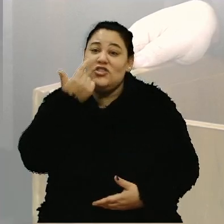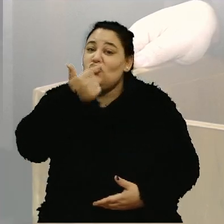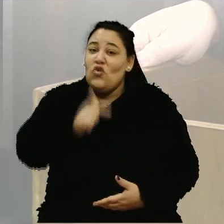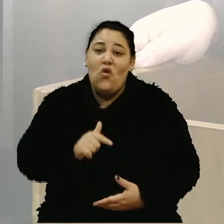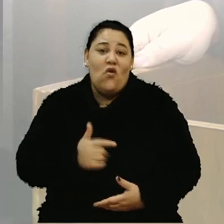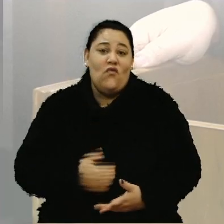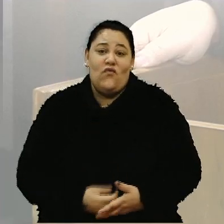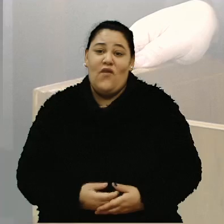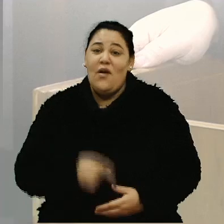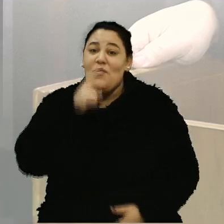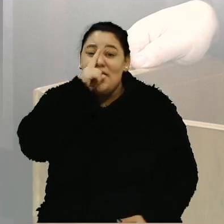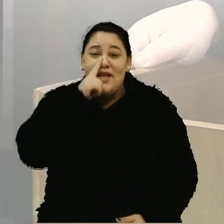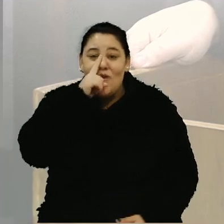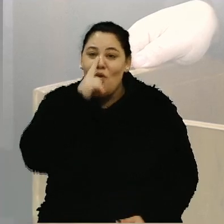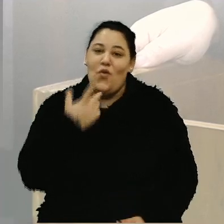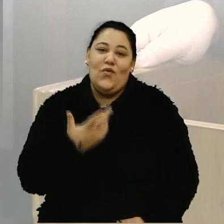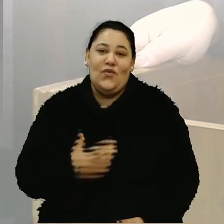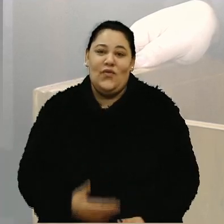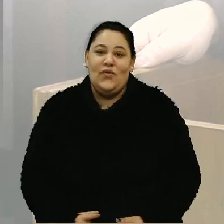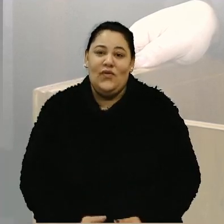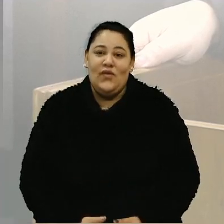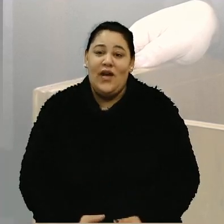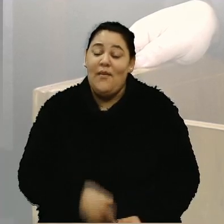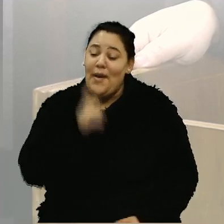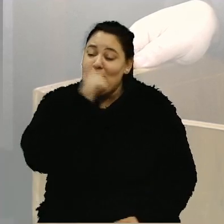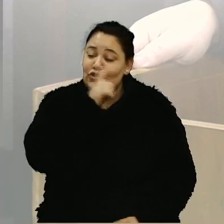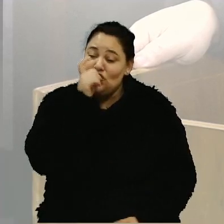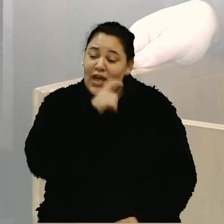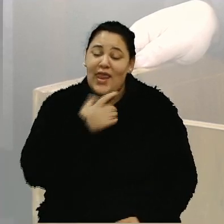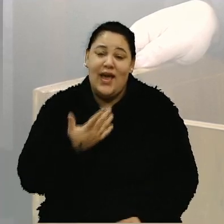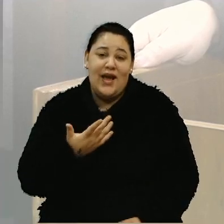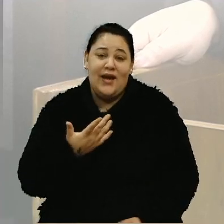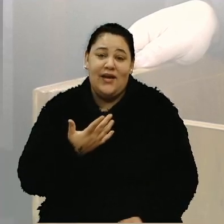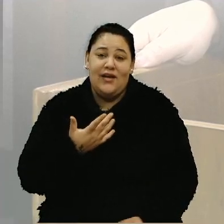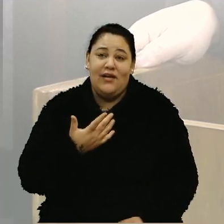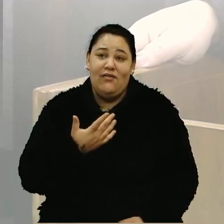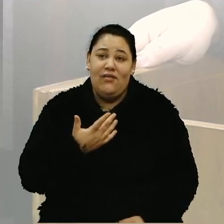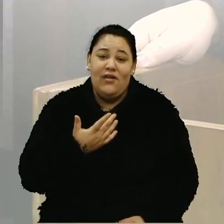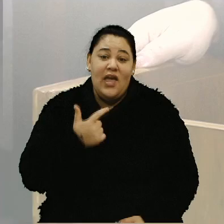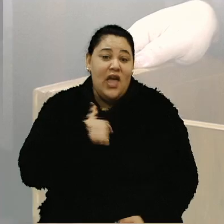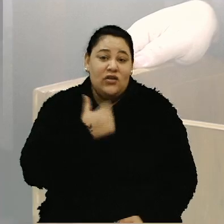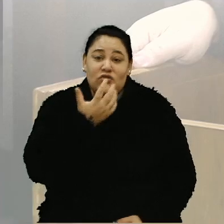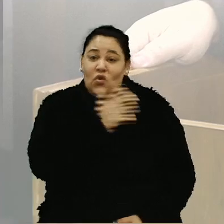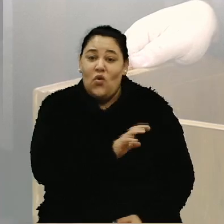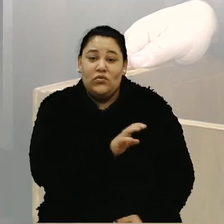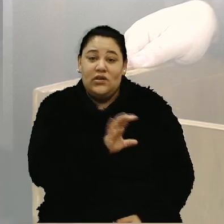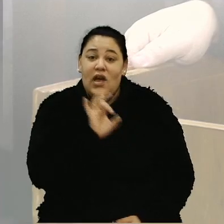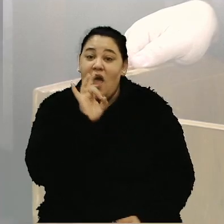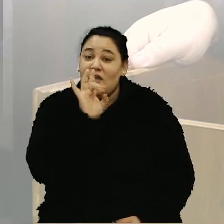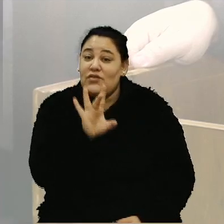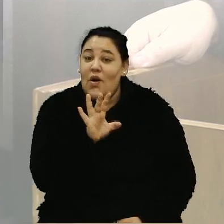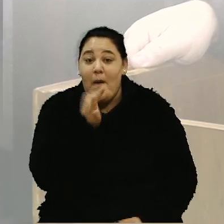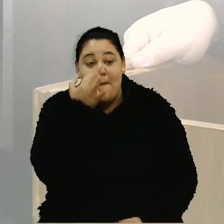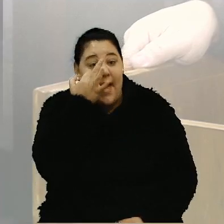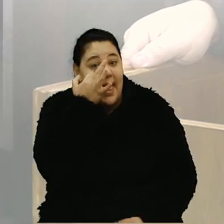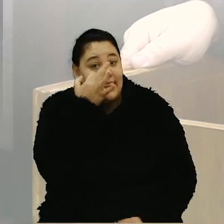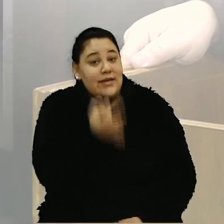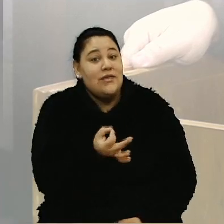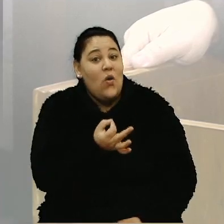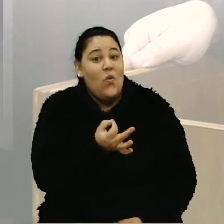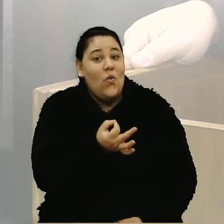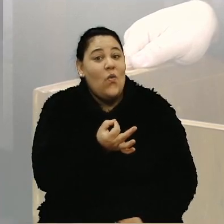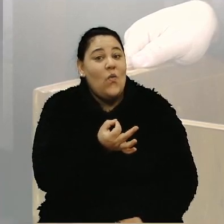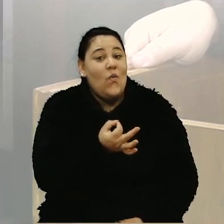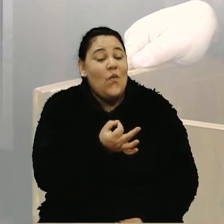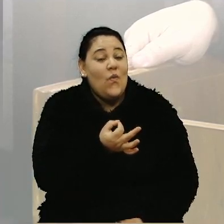um perigo de ilusão. Não é, eu não sou contra, eu estou aqui para alertar. É um perigo que nós se iluda